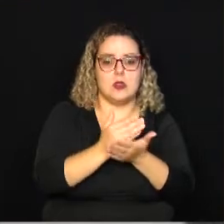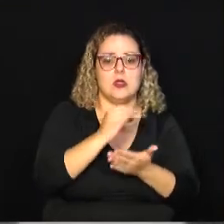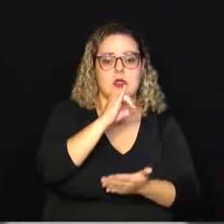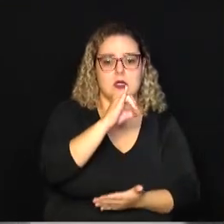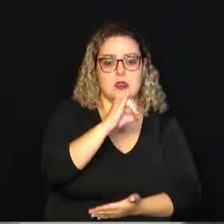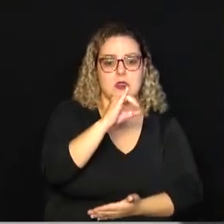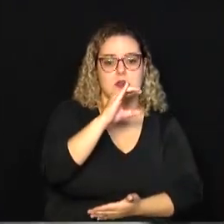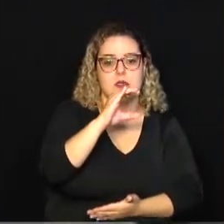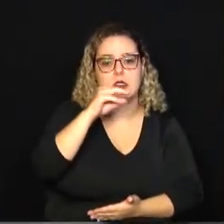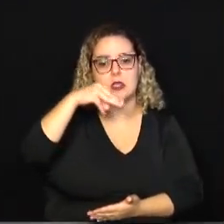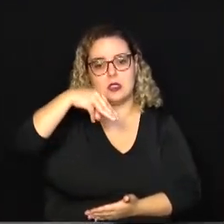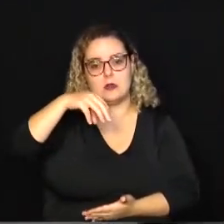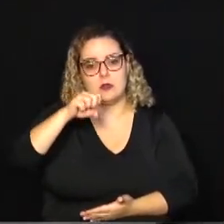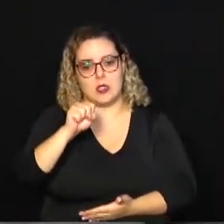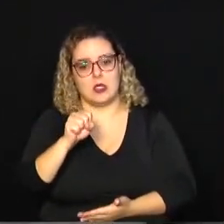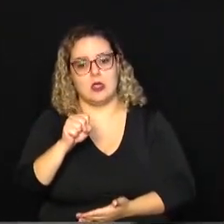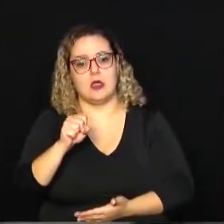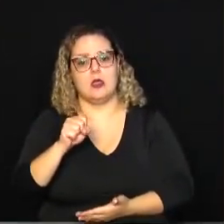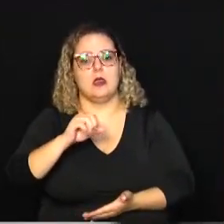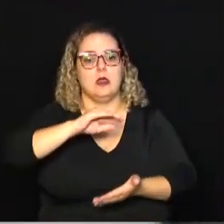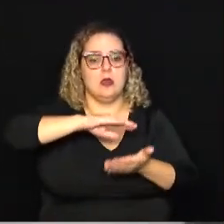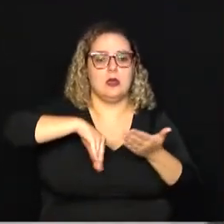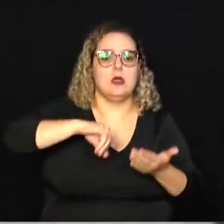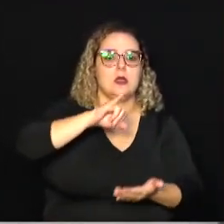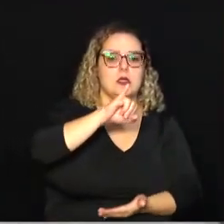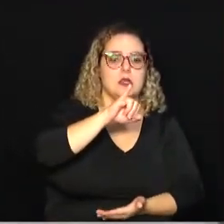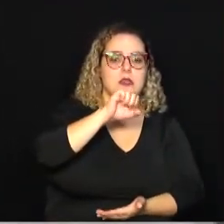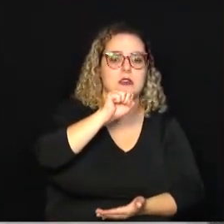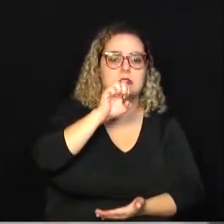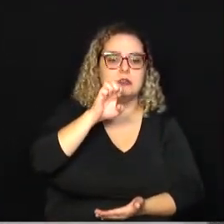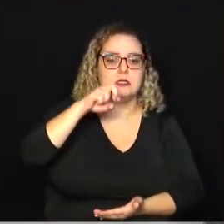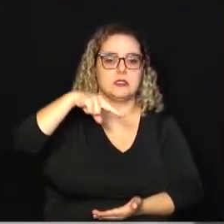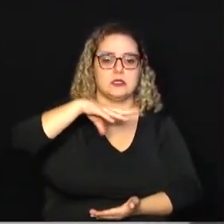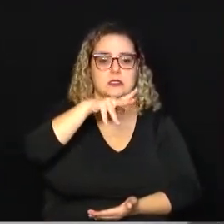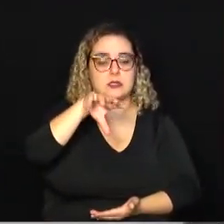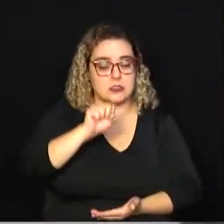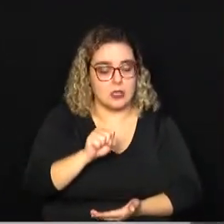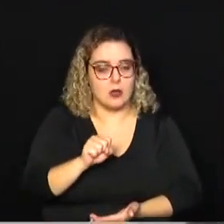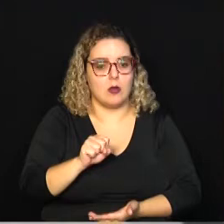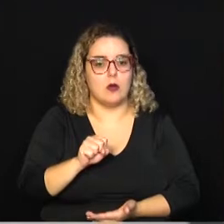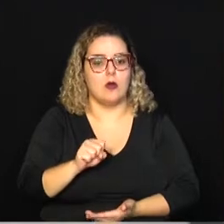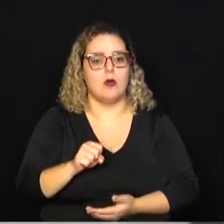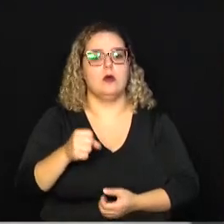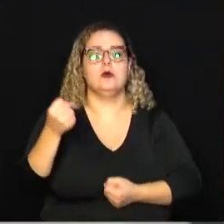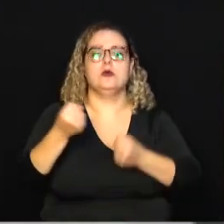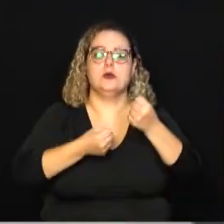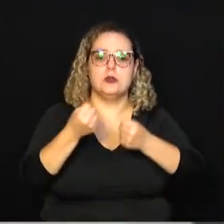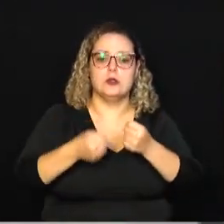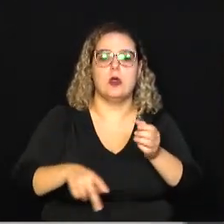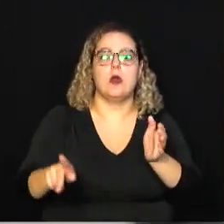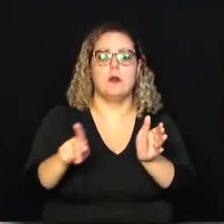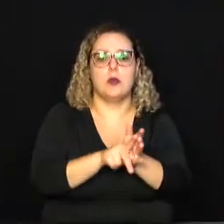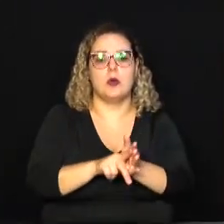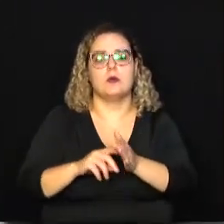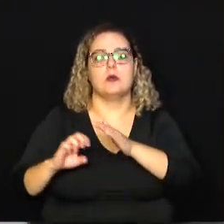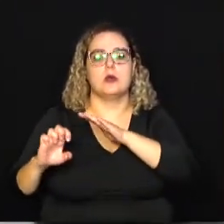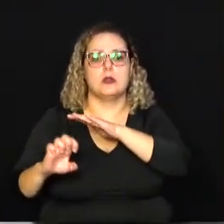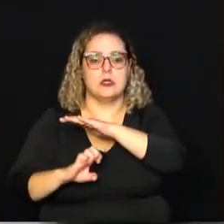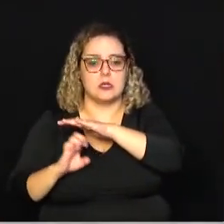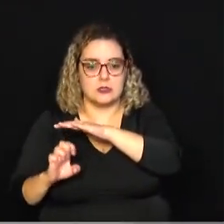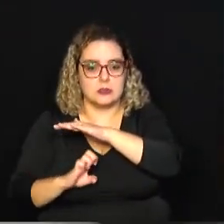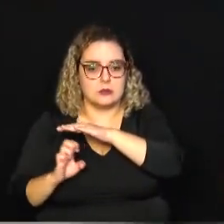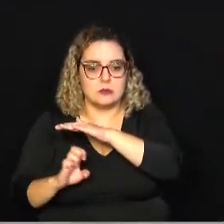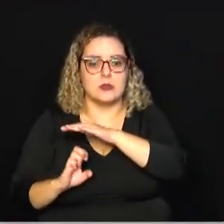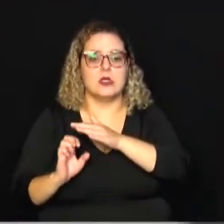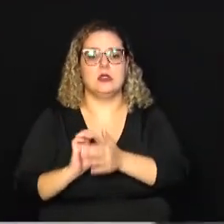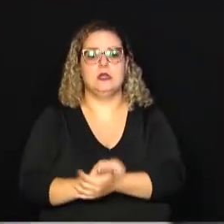até 60 vezes, a isenção de IPVA de 2021 para os veículos registrados no nome das empresas, né? E